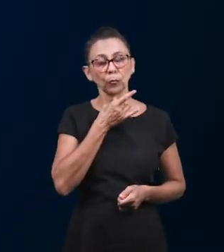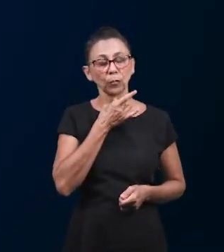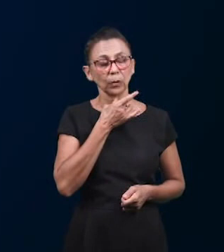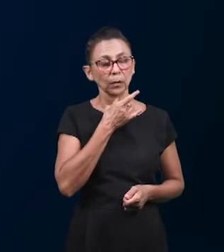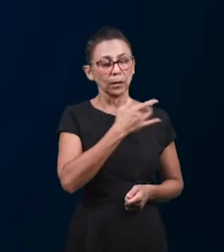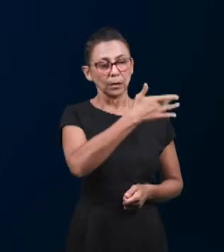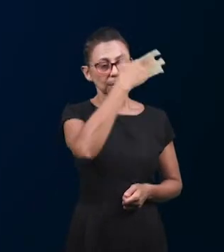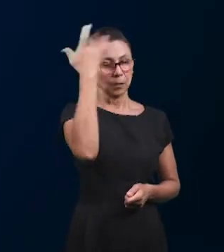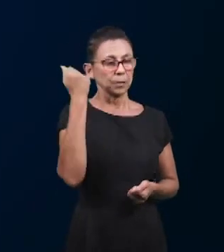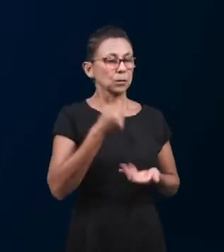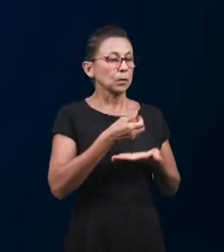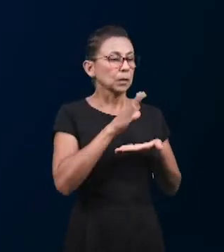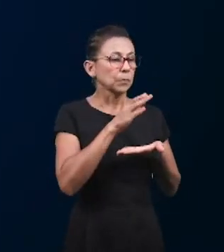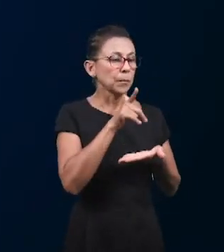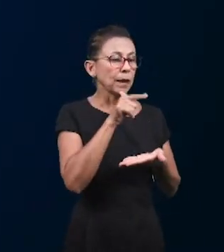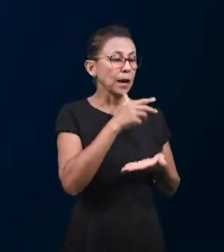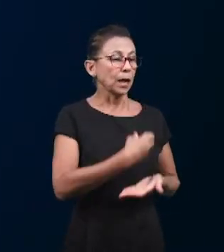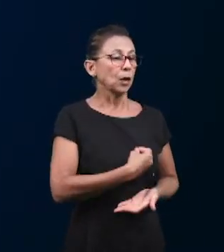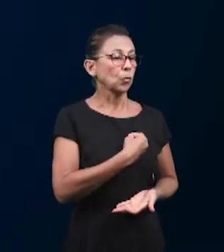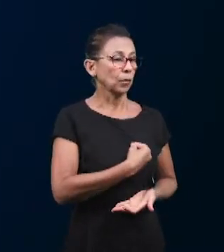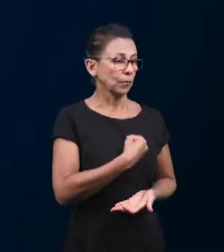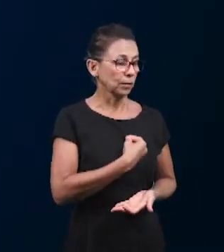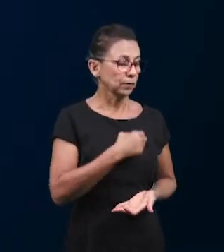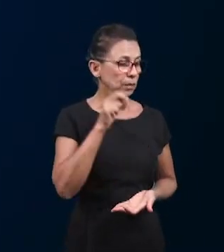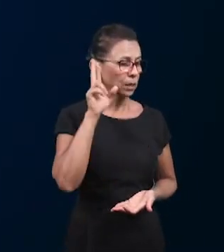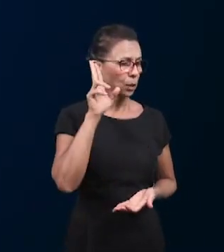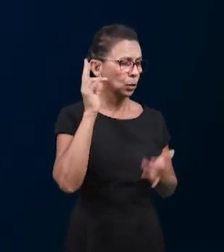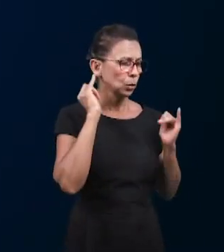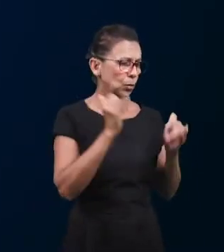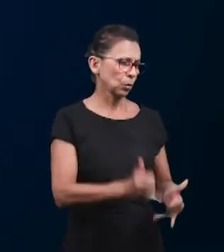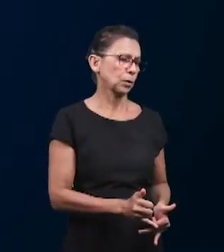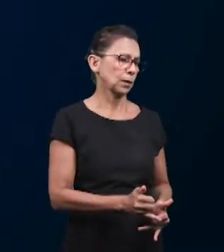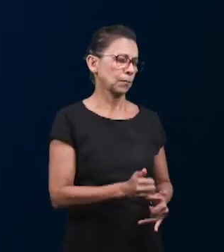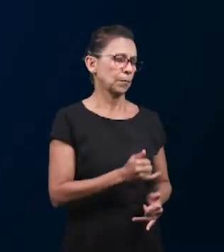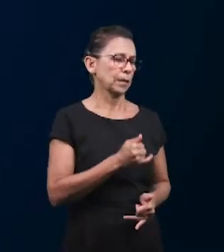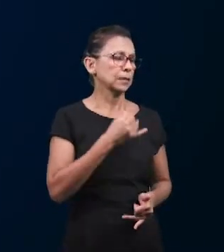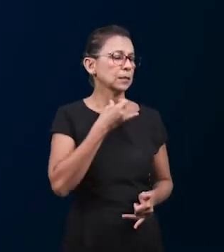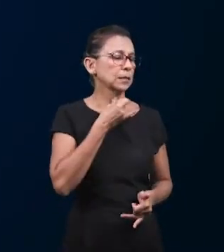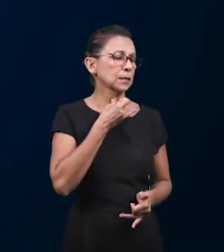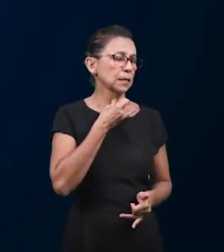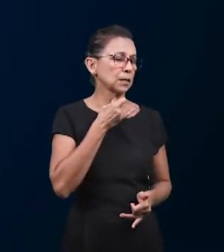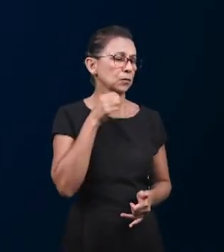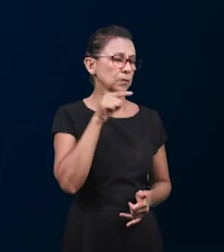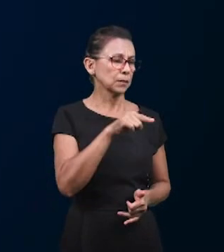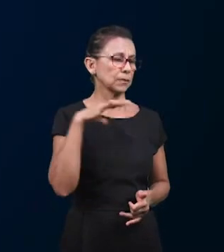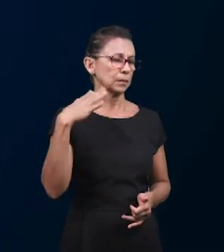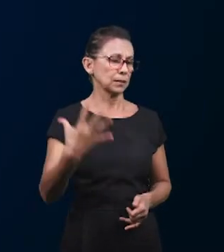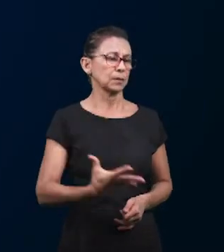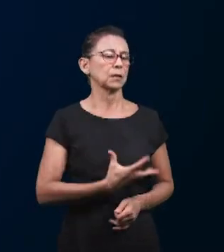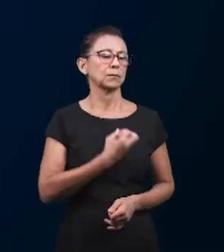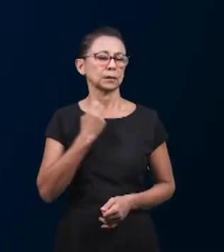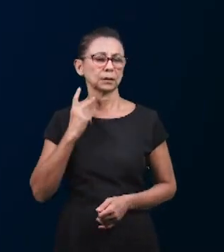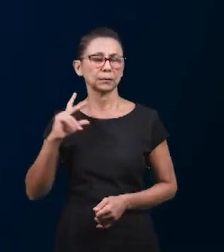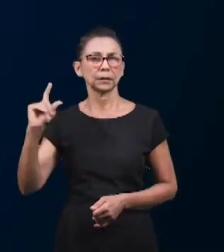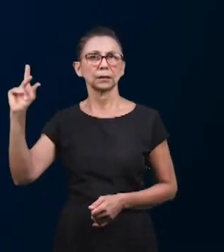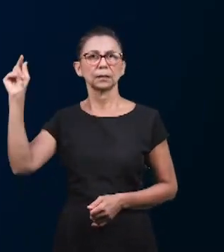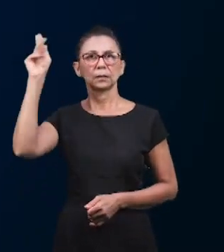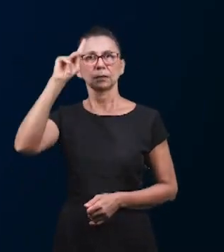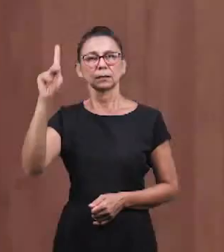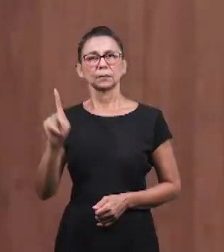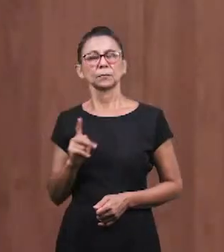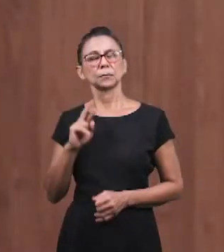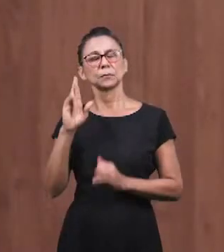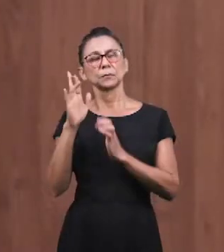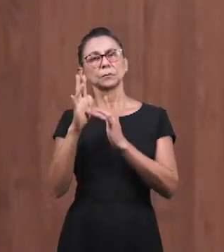terá sede, porque a água que eu lhe der se fará nele uma fonte de água que salte para a vida eterna. A paz do Senhor